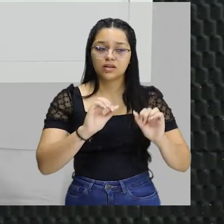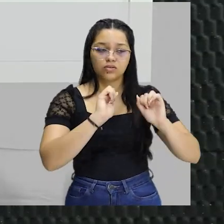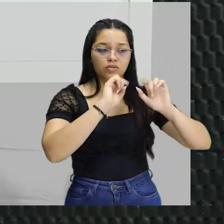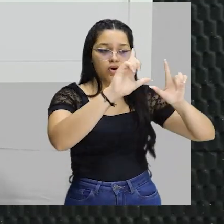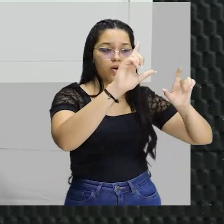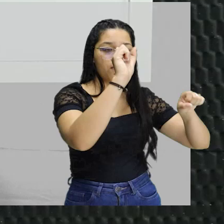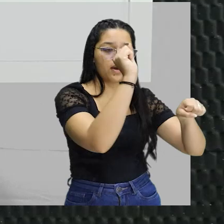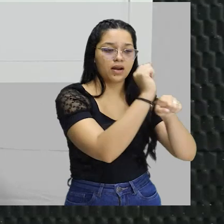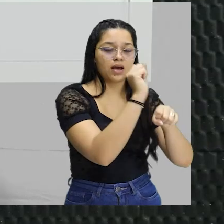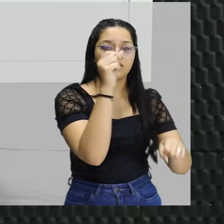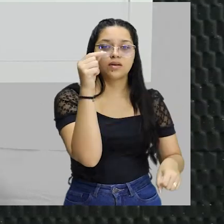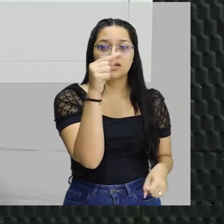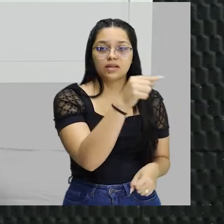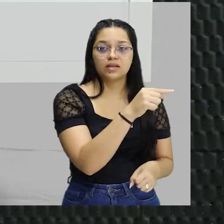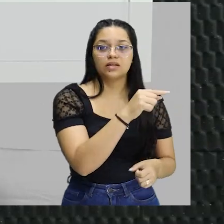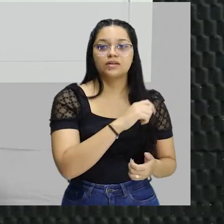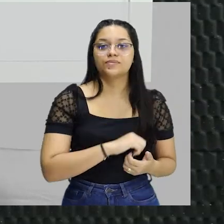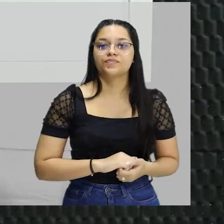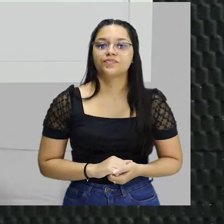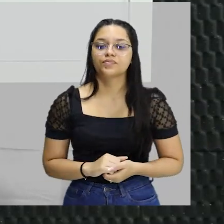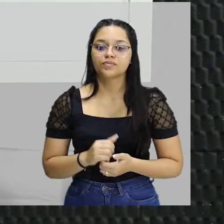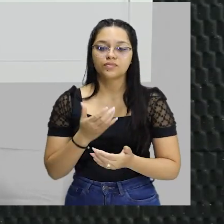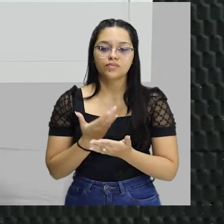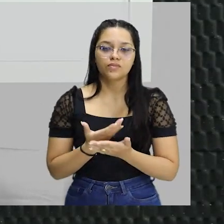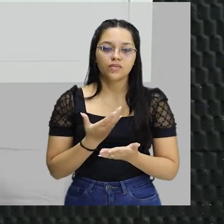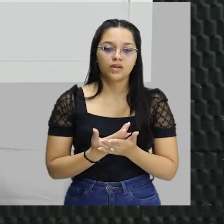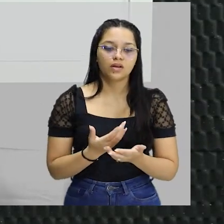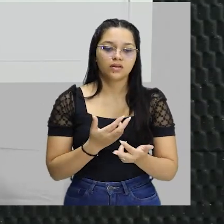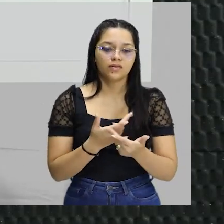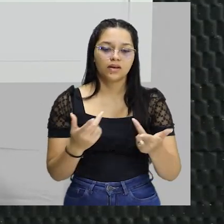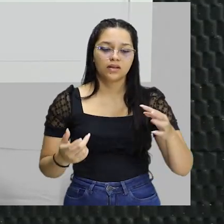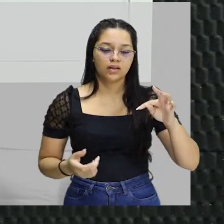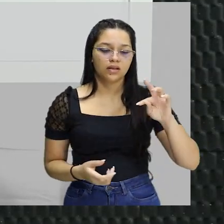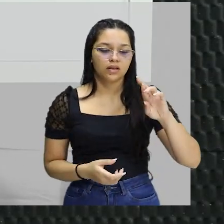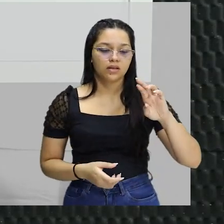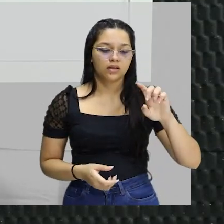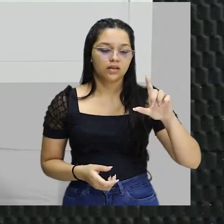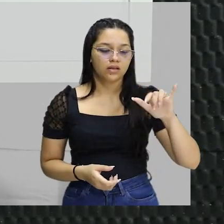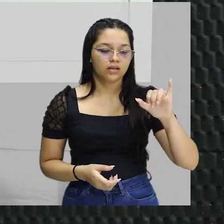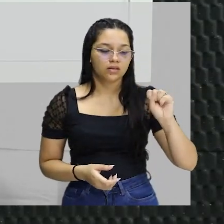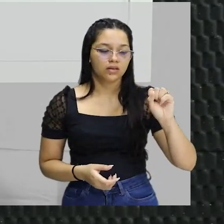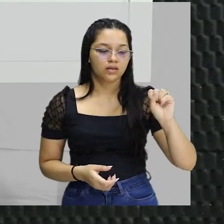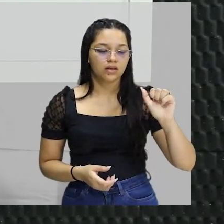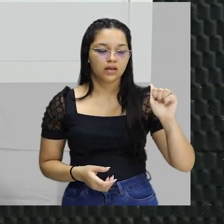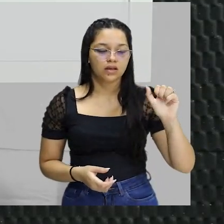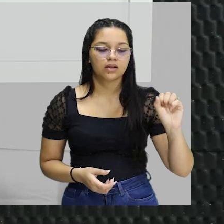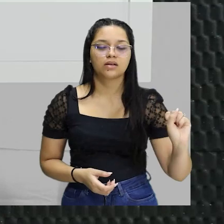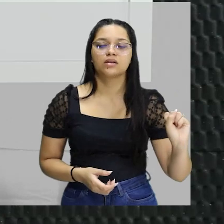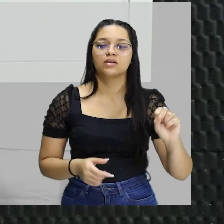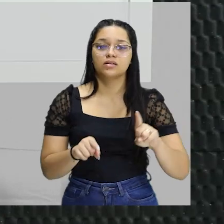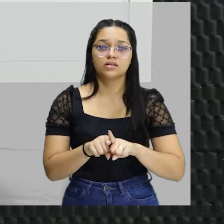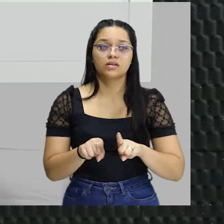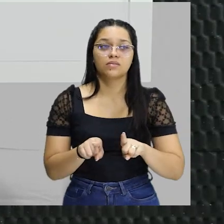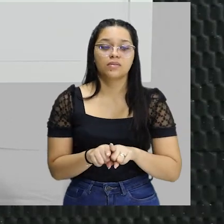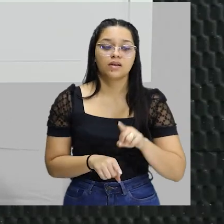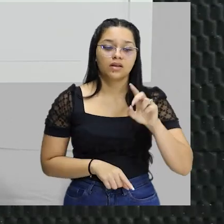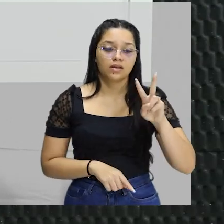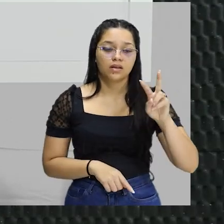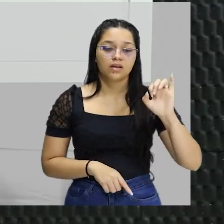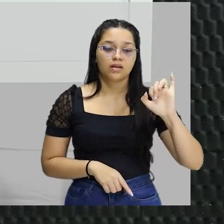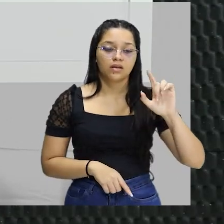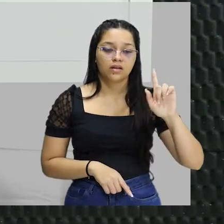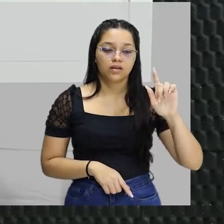é, parados, né, vai estudar a parte sobre treliças, não é, sobre